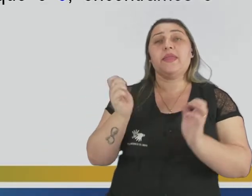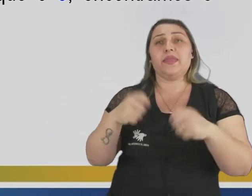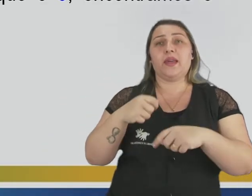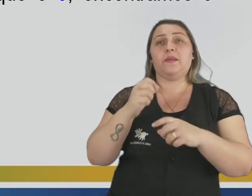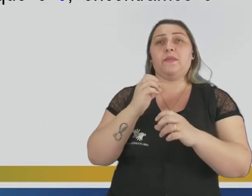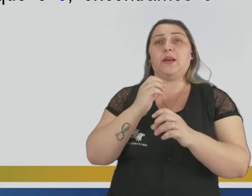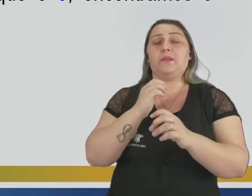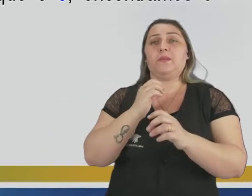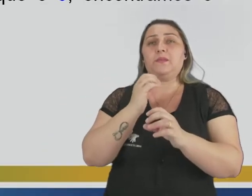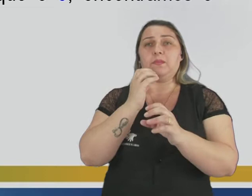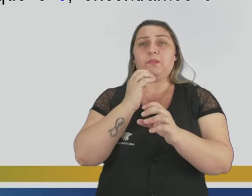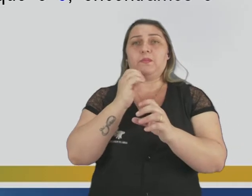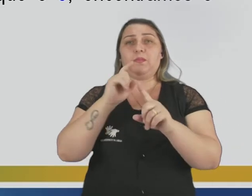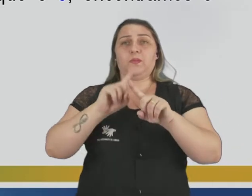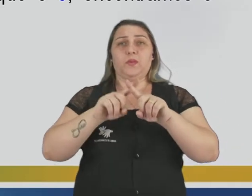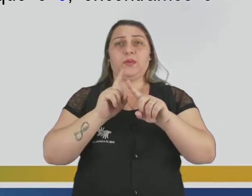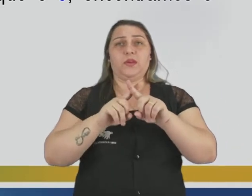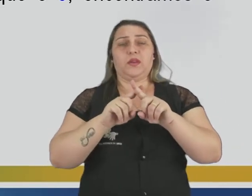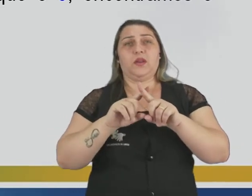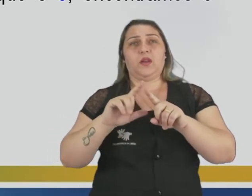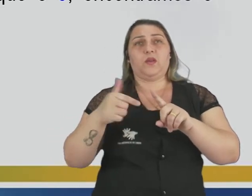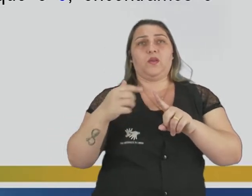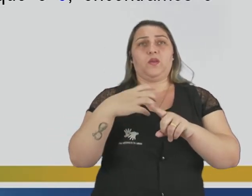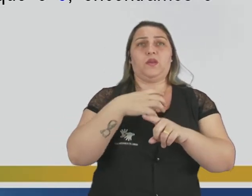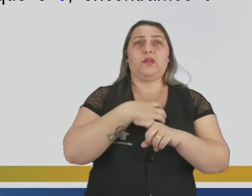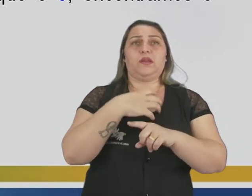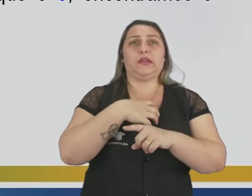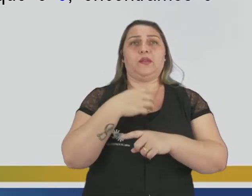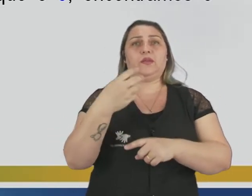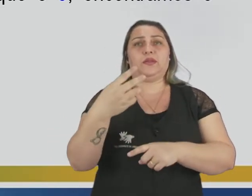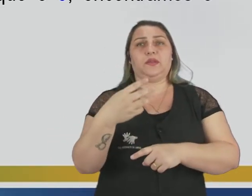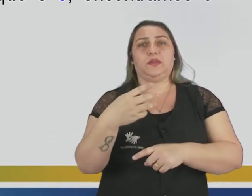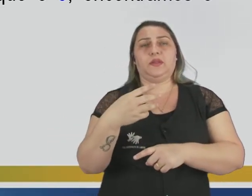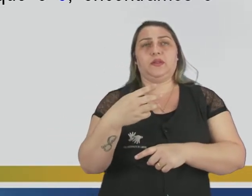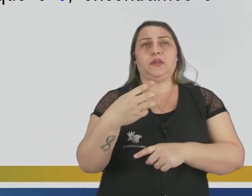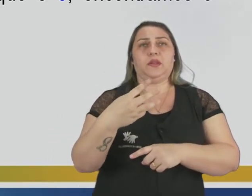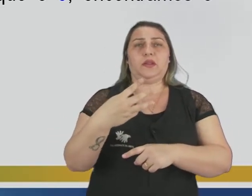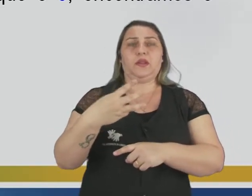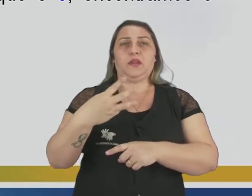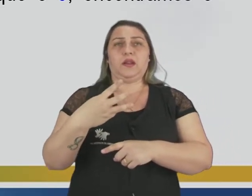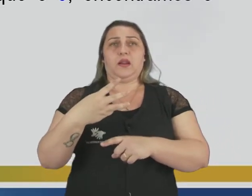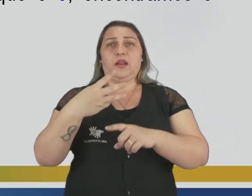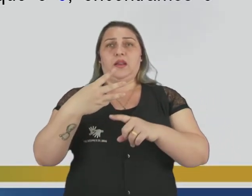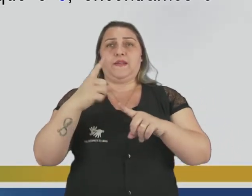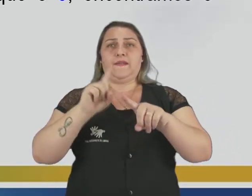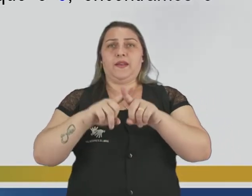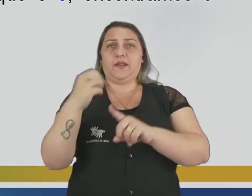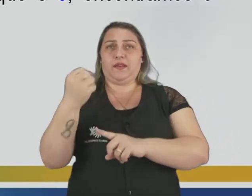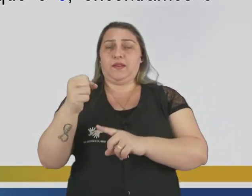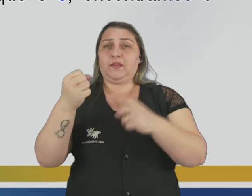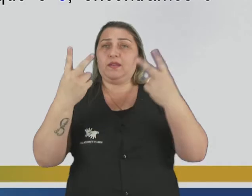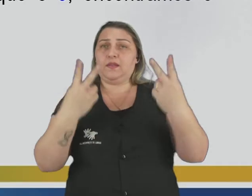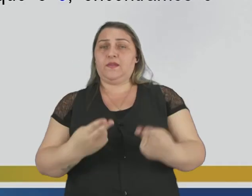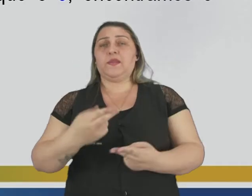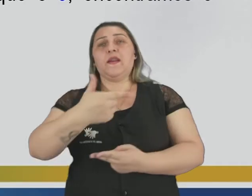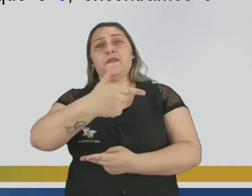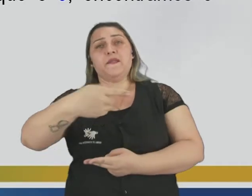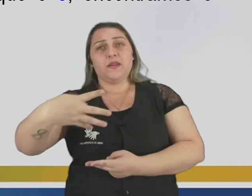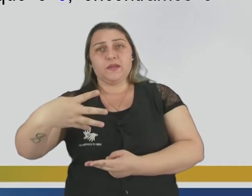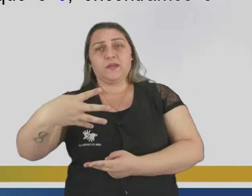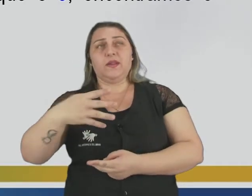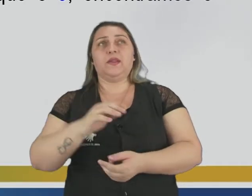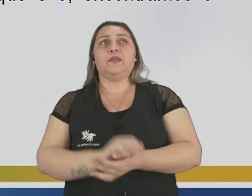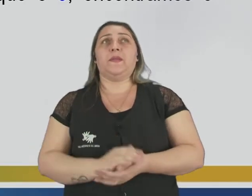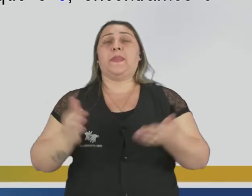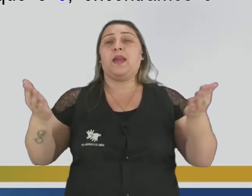multiplicar de uma outra maneira. Veja, tenho 3 vezes 8, que é igual também a